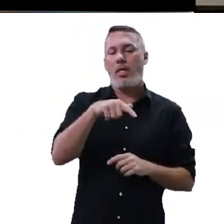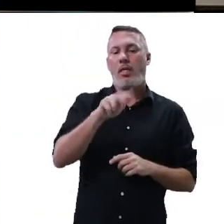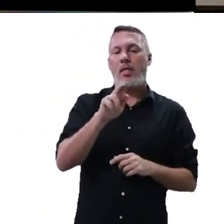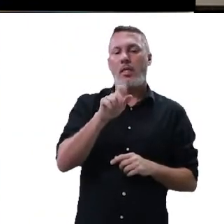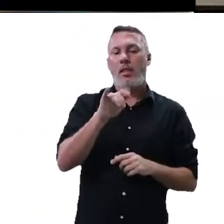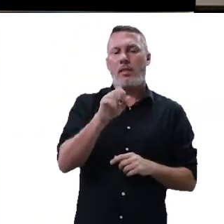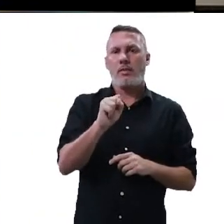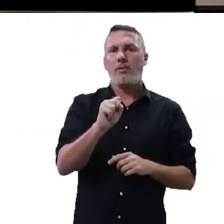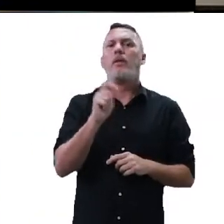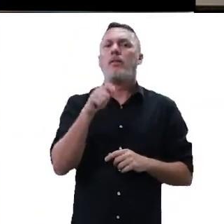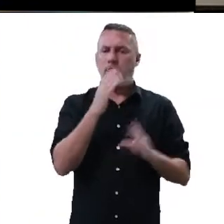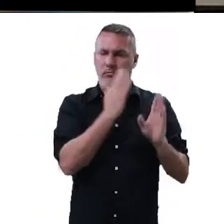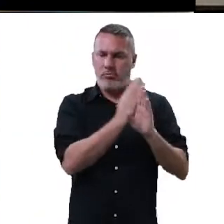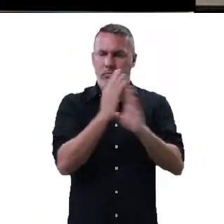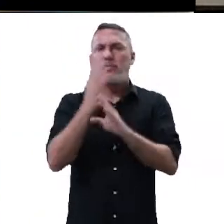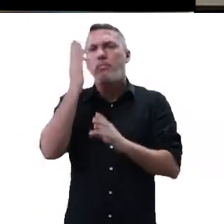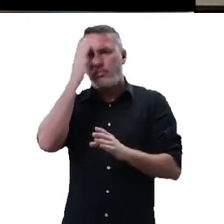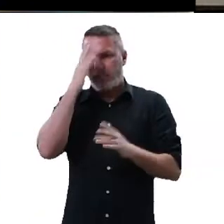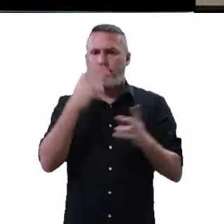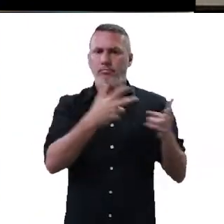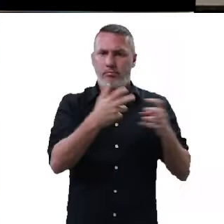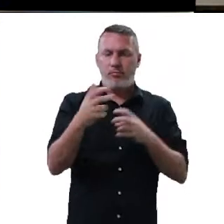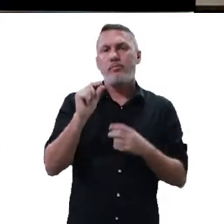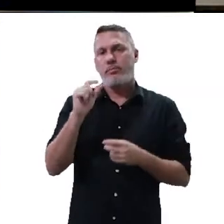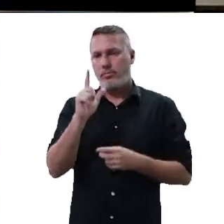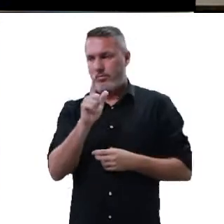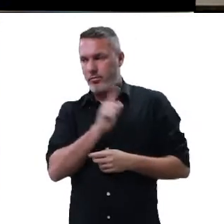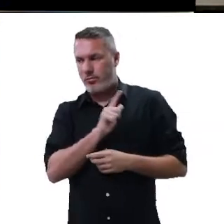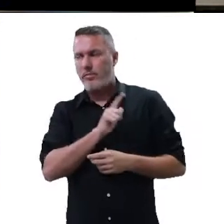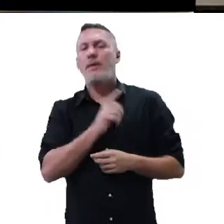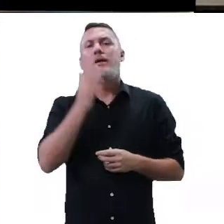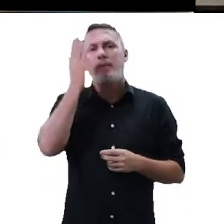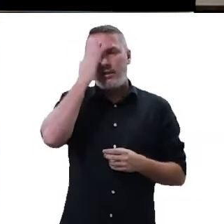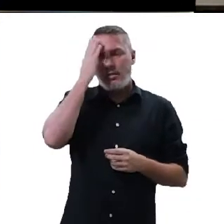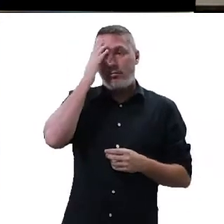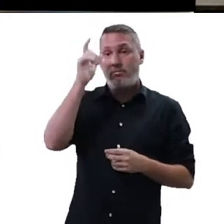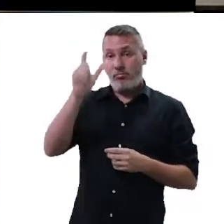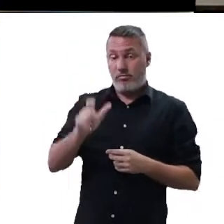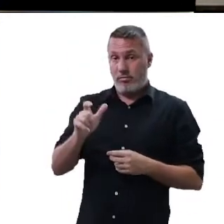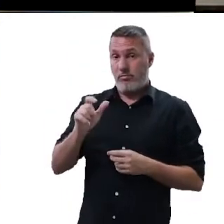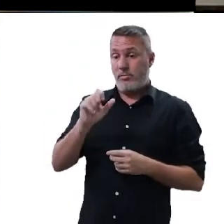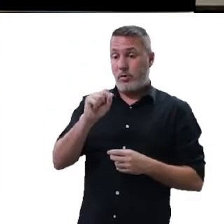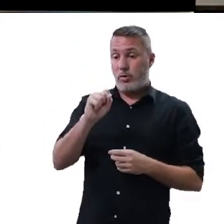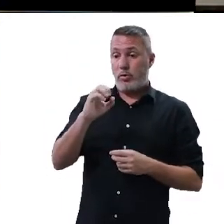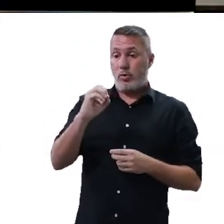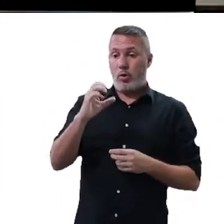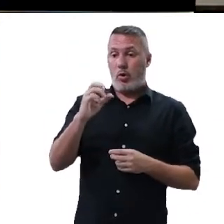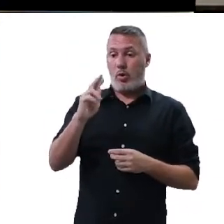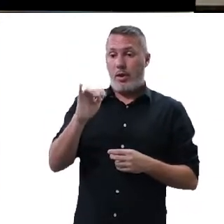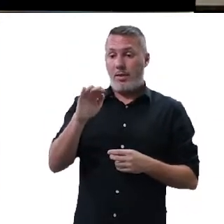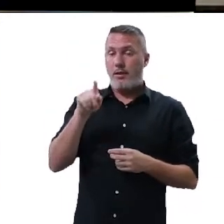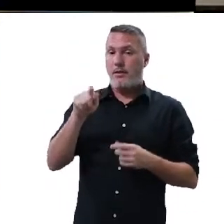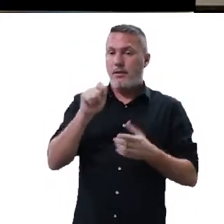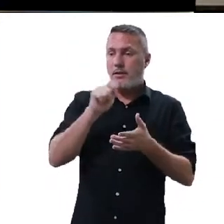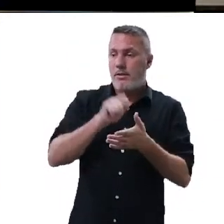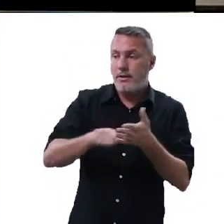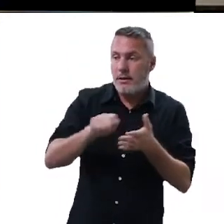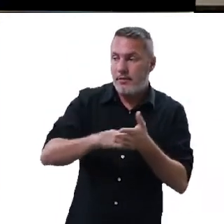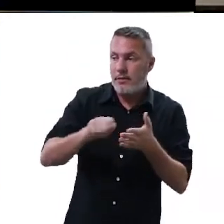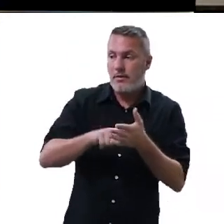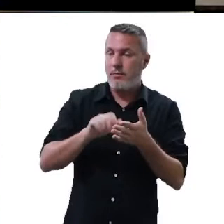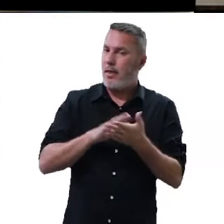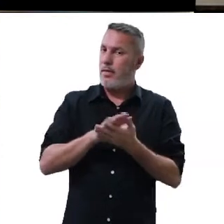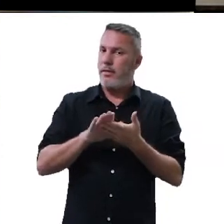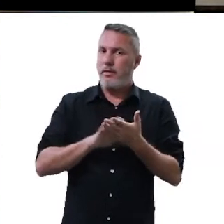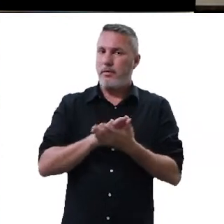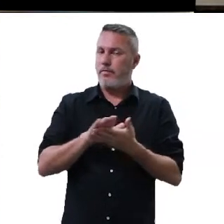são esses aqueles? É possível identificar? O que nós sabemos é que Sócrates nada escreveu, né?